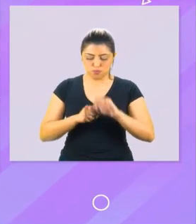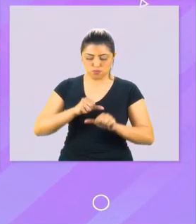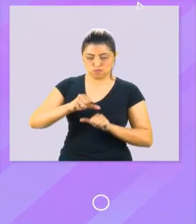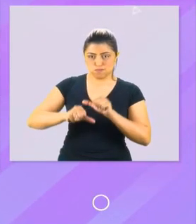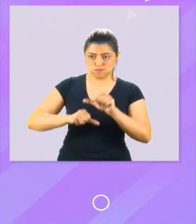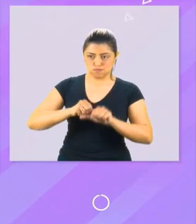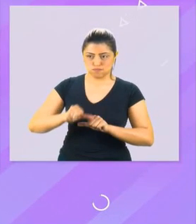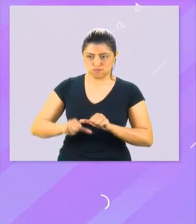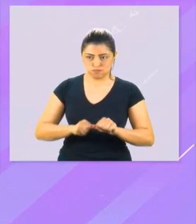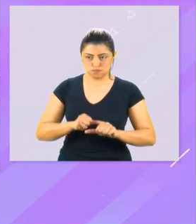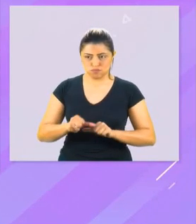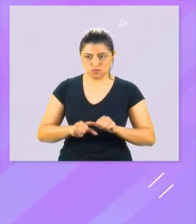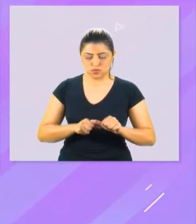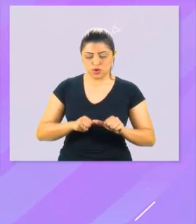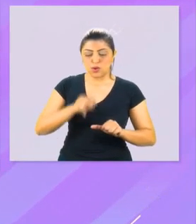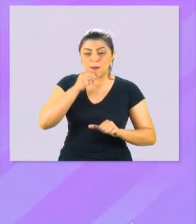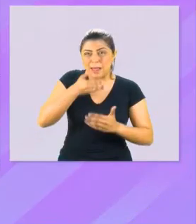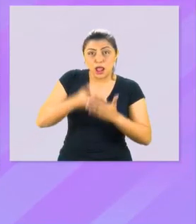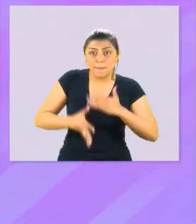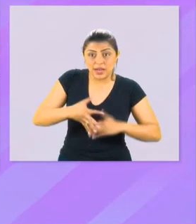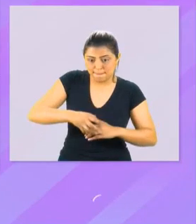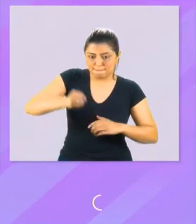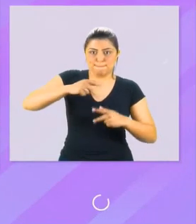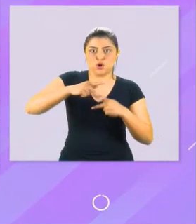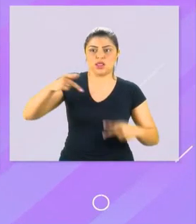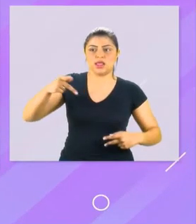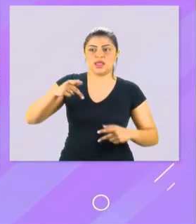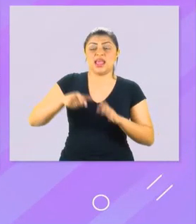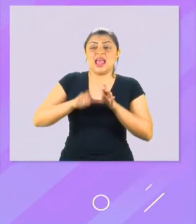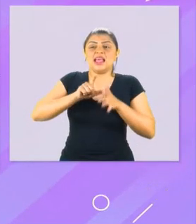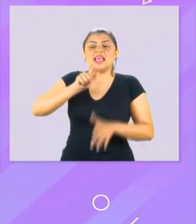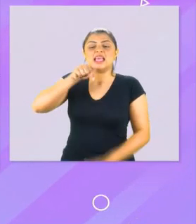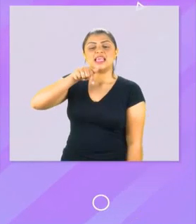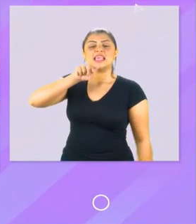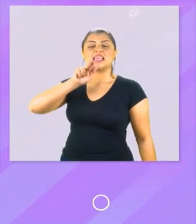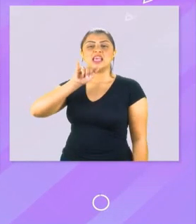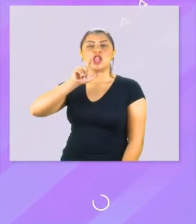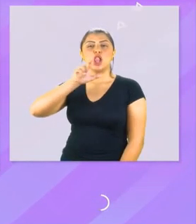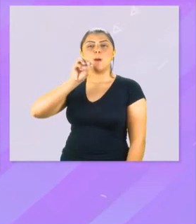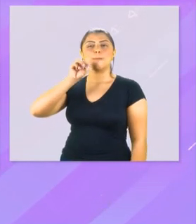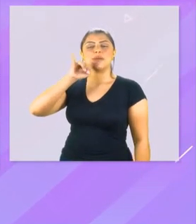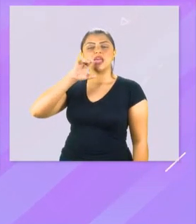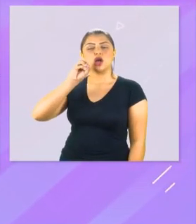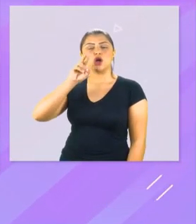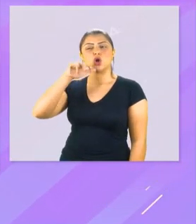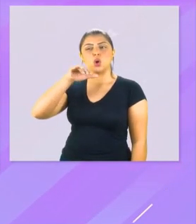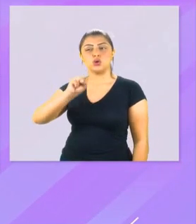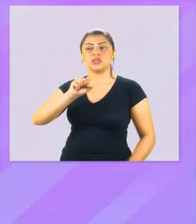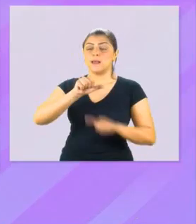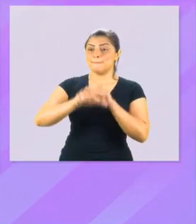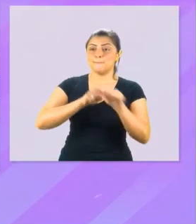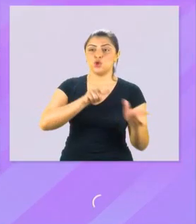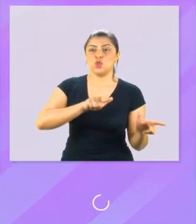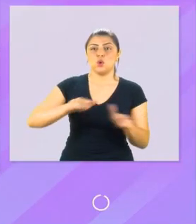é convertido em ésteres de colesterila para ele não sair agora dessas lipoproteínas. E o que antes era quilomicrons, agora